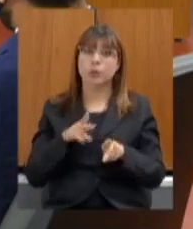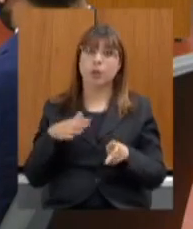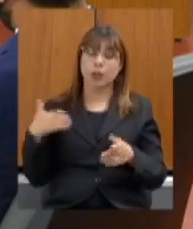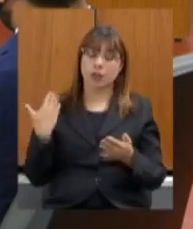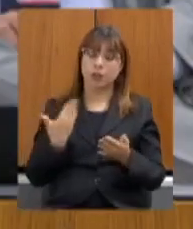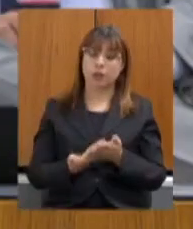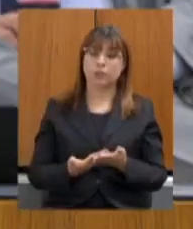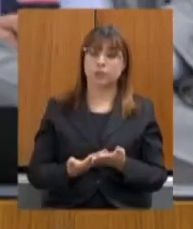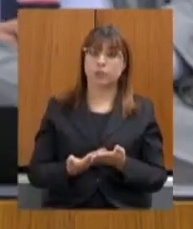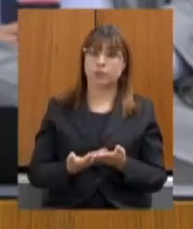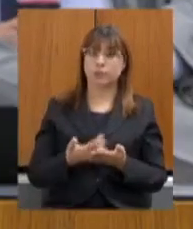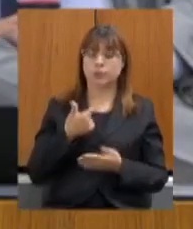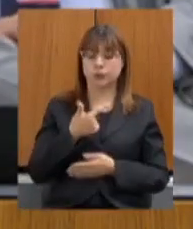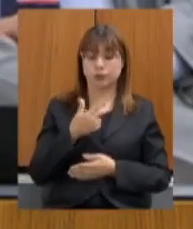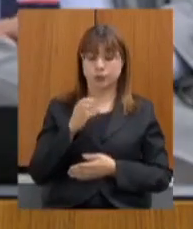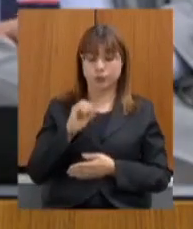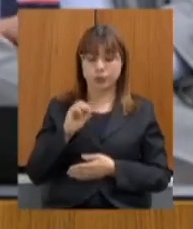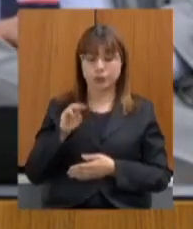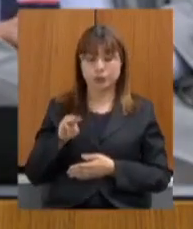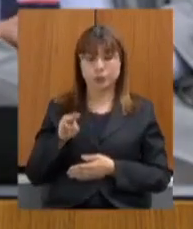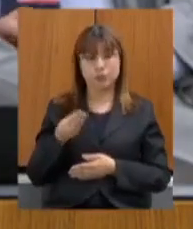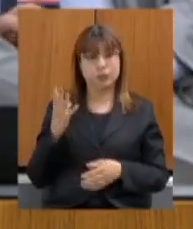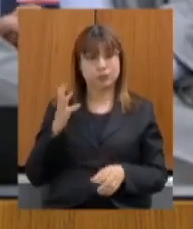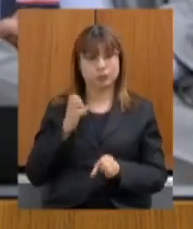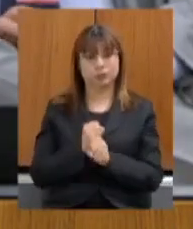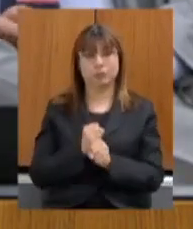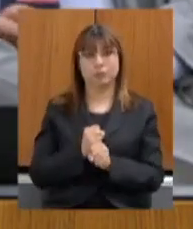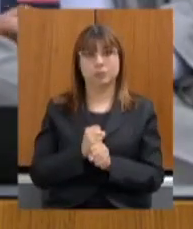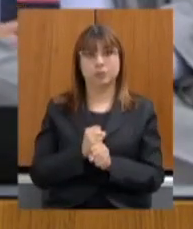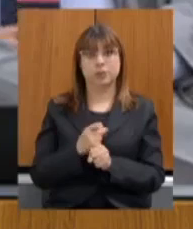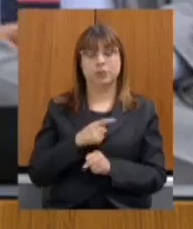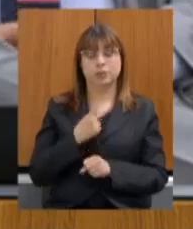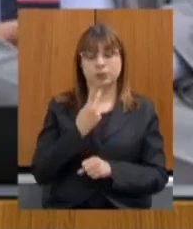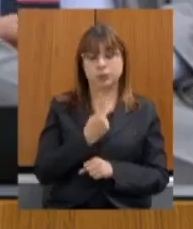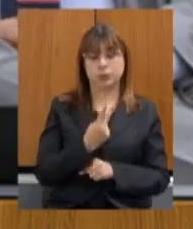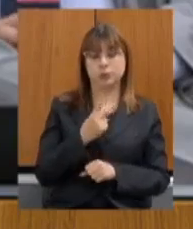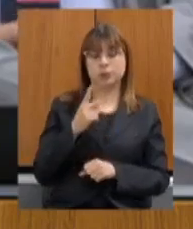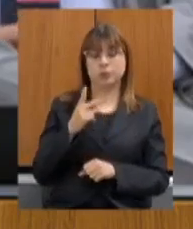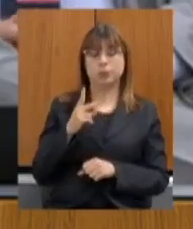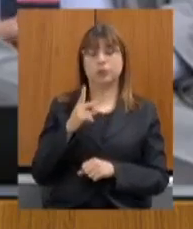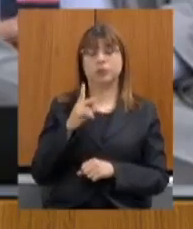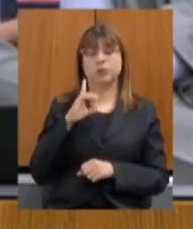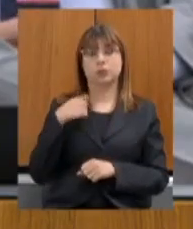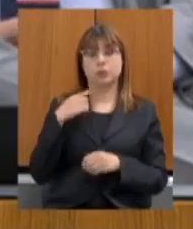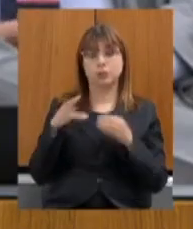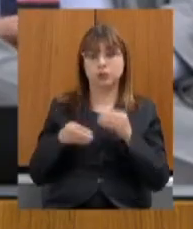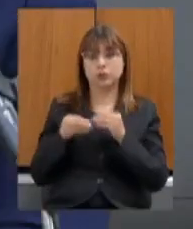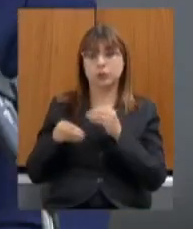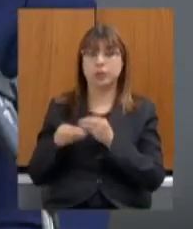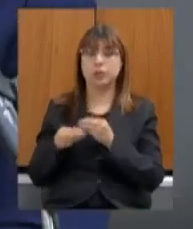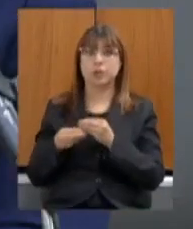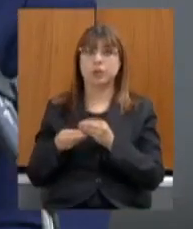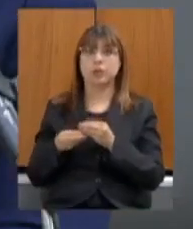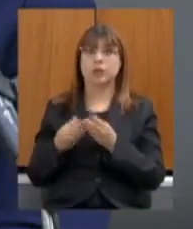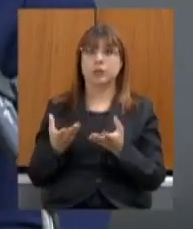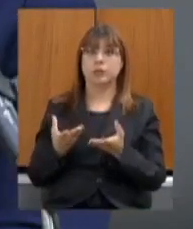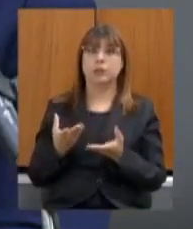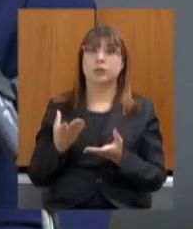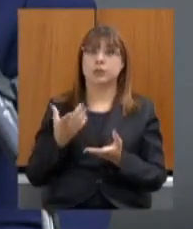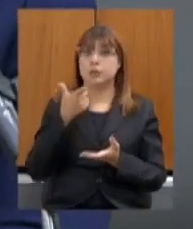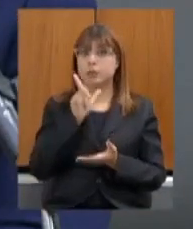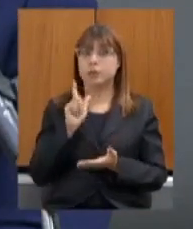momento é um montante de 20 milhões, somando a emenda de dois deputados, é igual ou maior do que